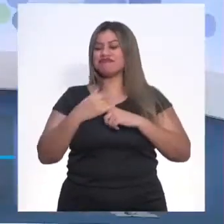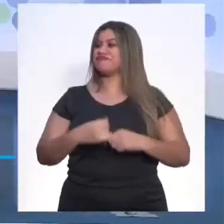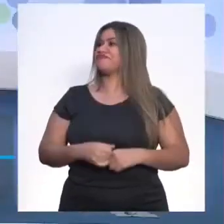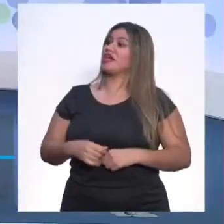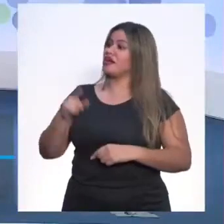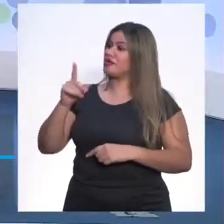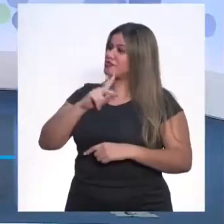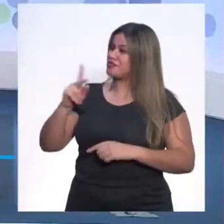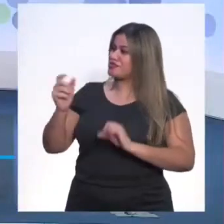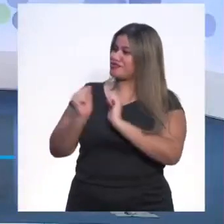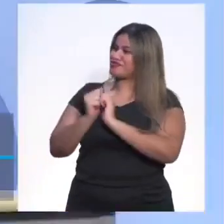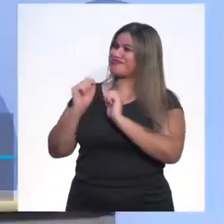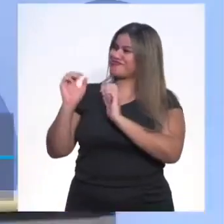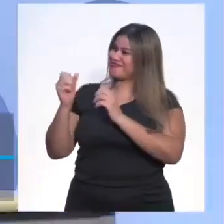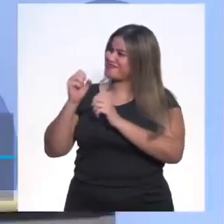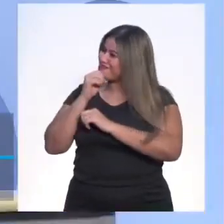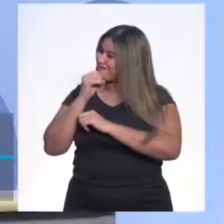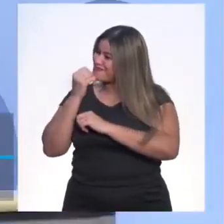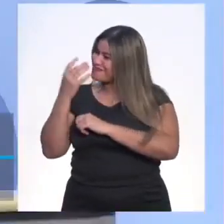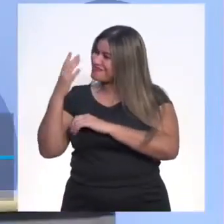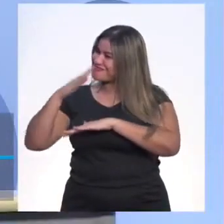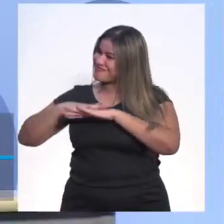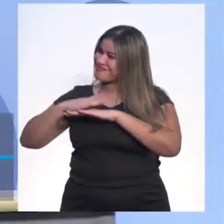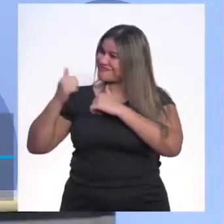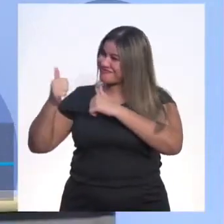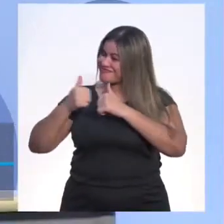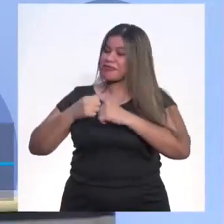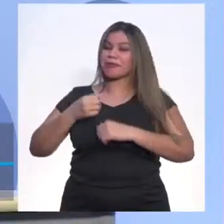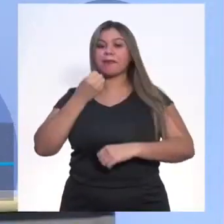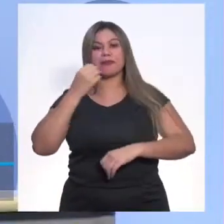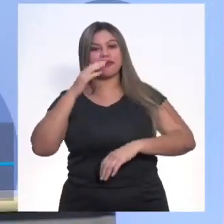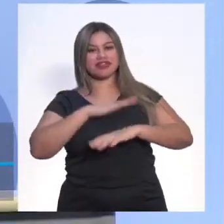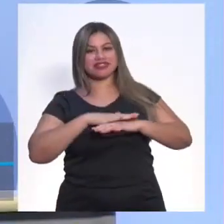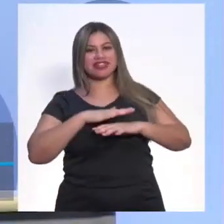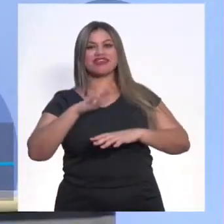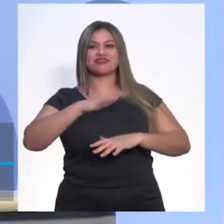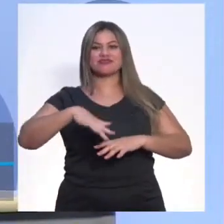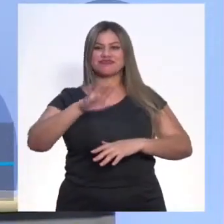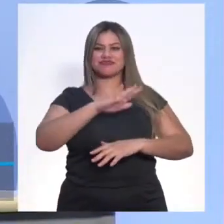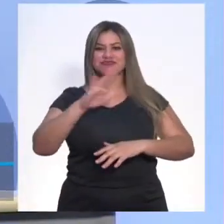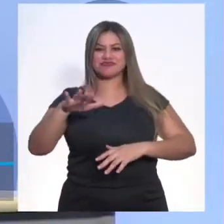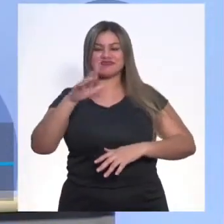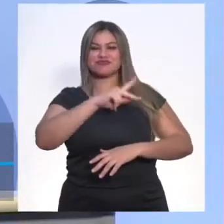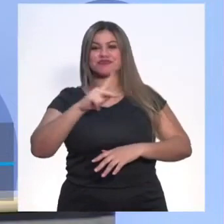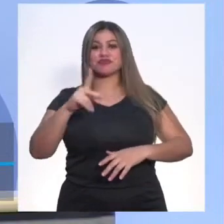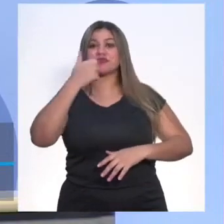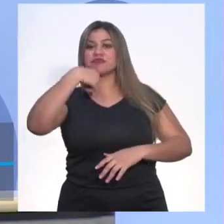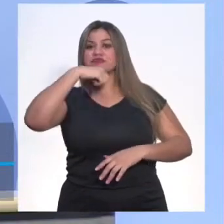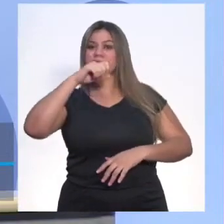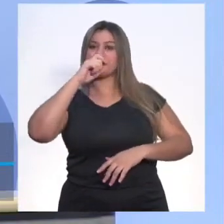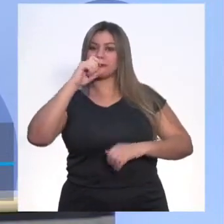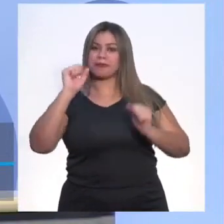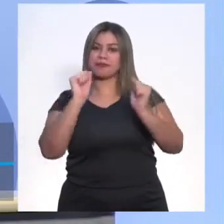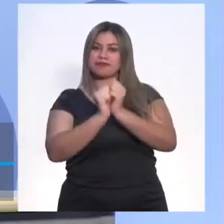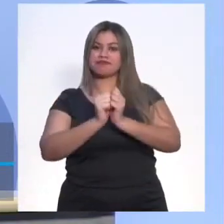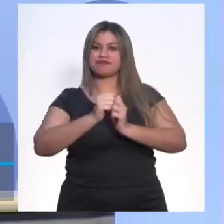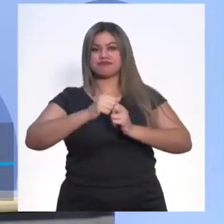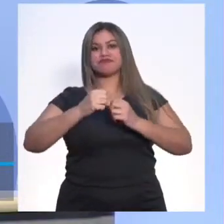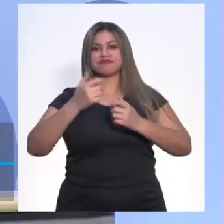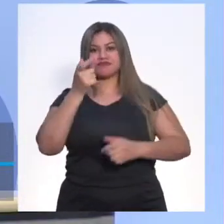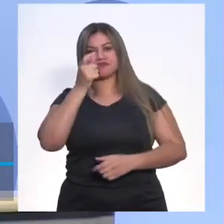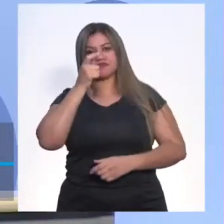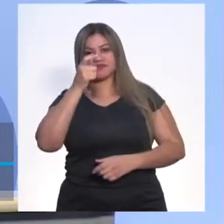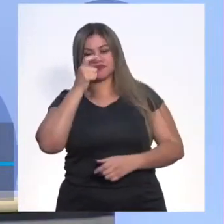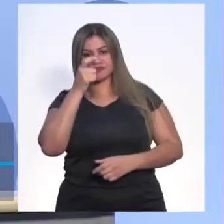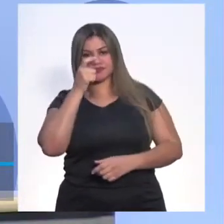tarde, professora, tudo bem? Boa tarde, professora Inês. Boa tarde, alunos, professores e todos os pais e responsáveis que assistem a aula aí